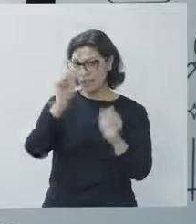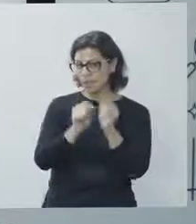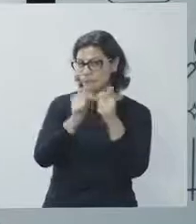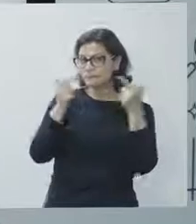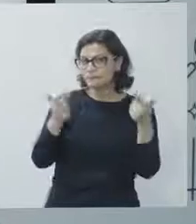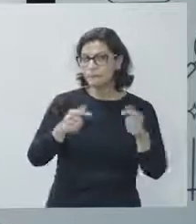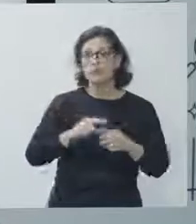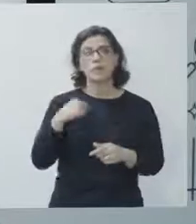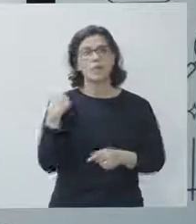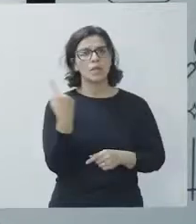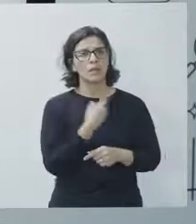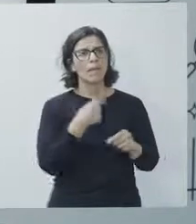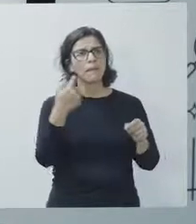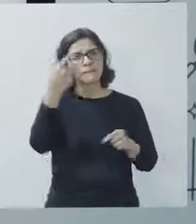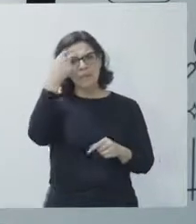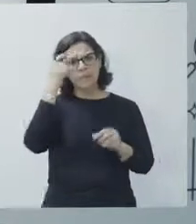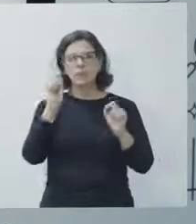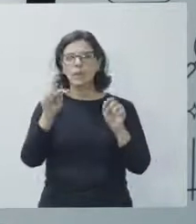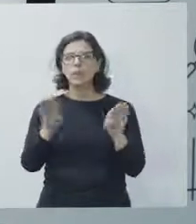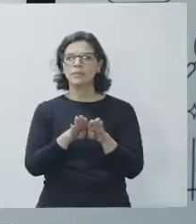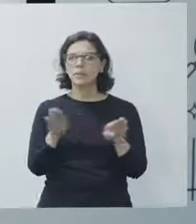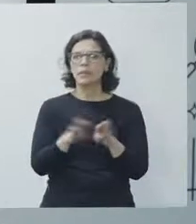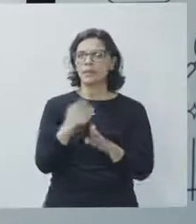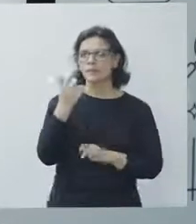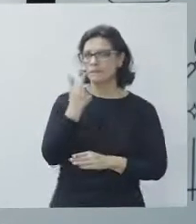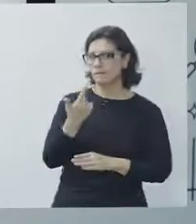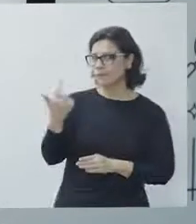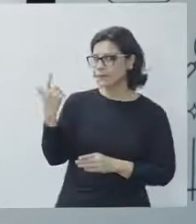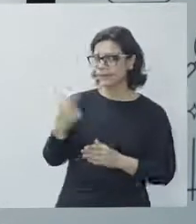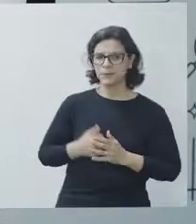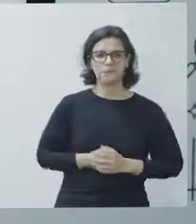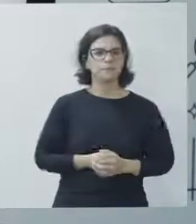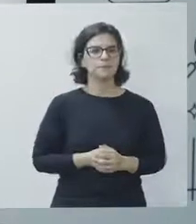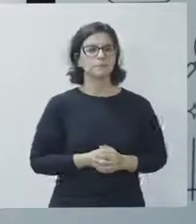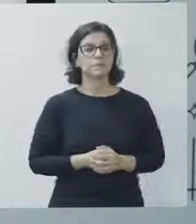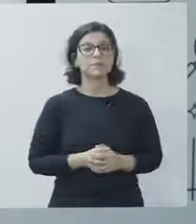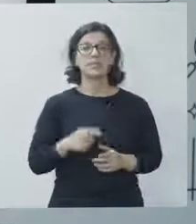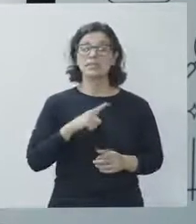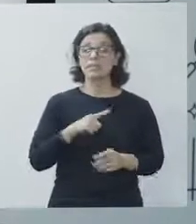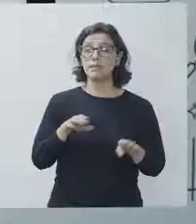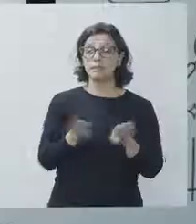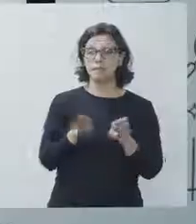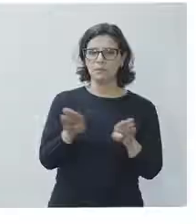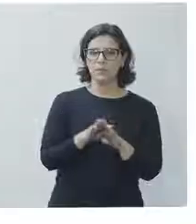sorte? Mas nós vamos pensar ainda mais, ok?